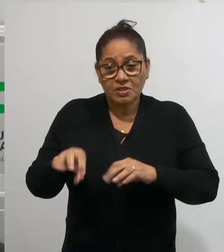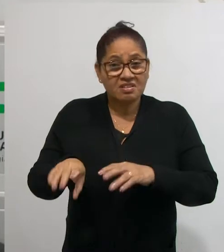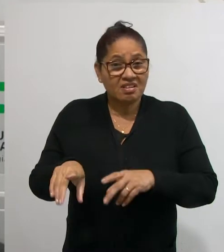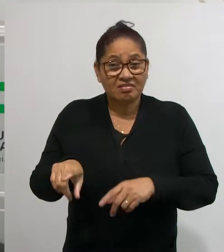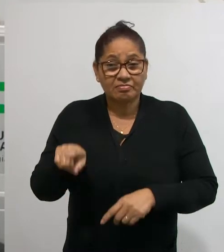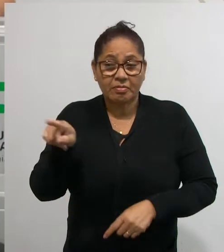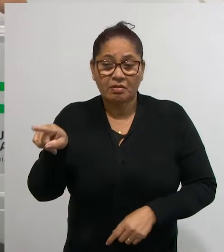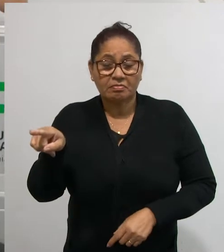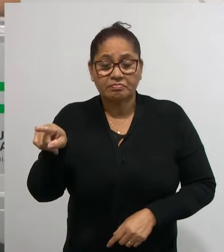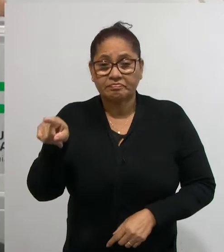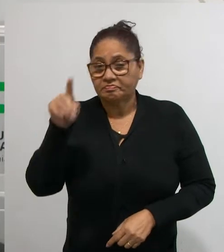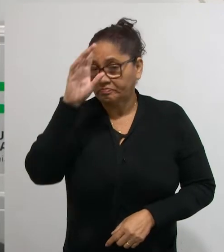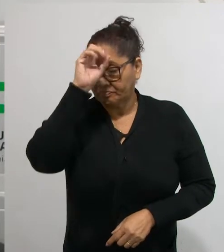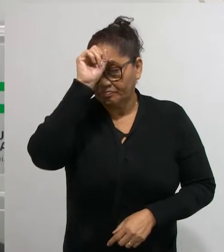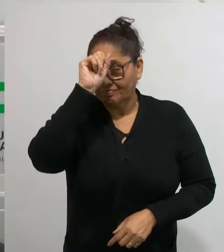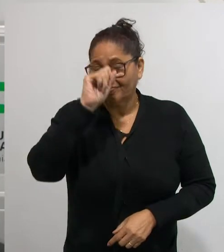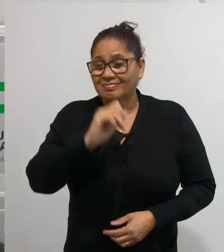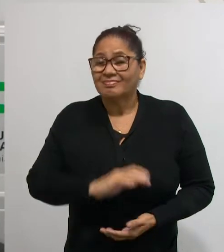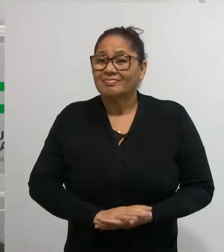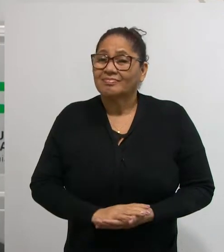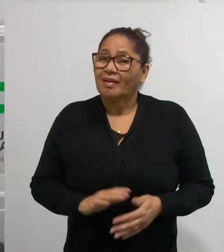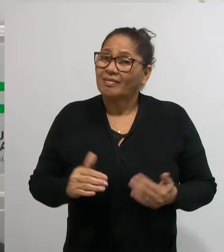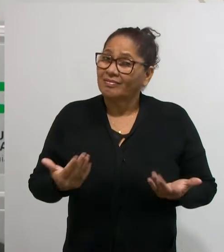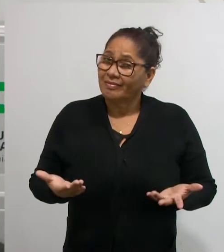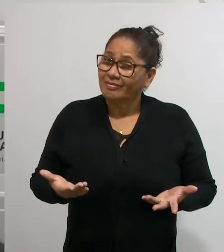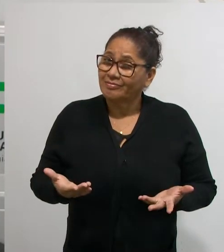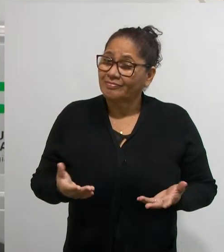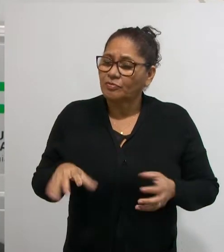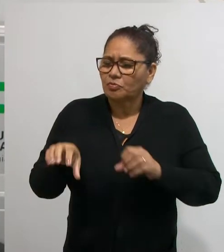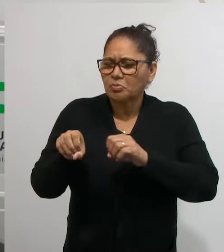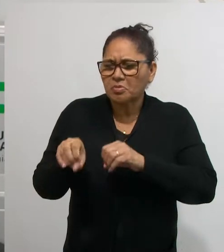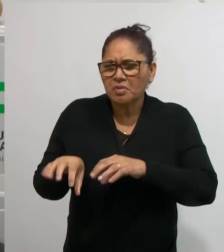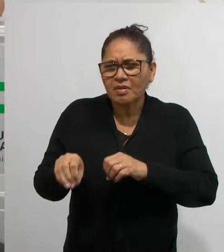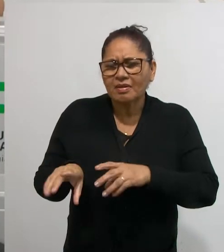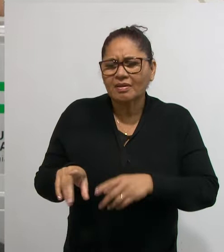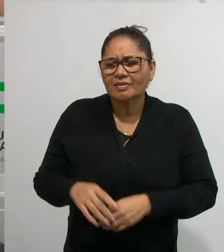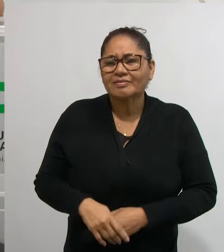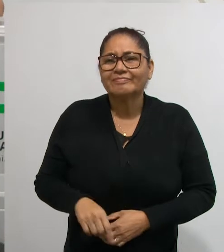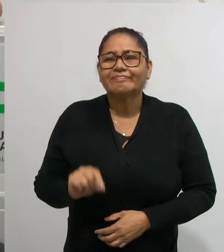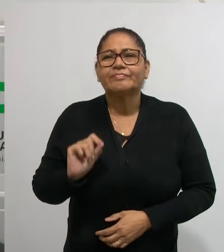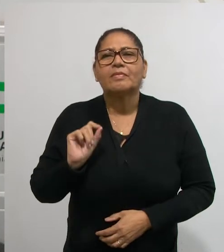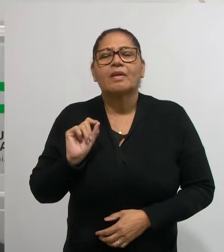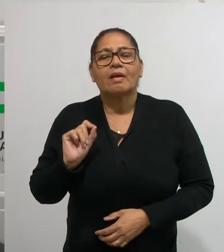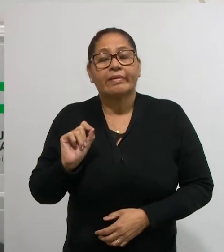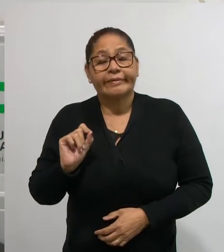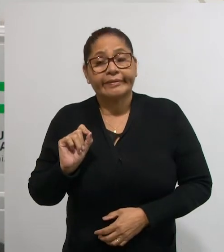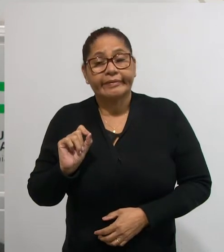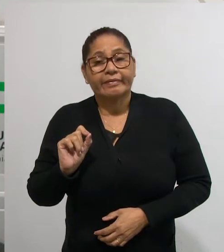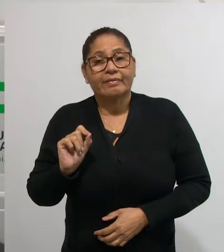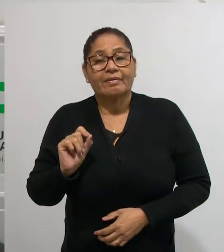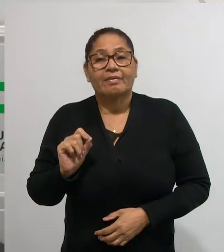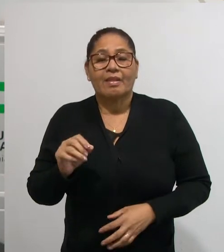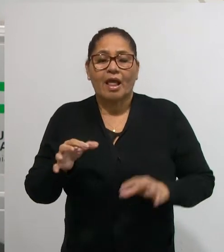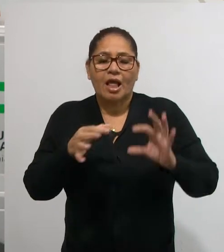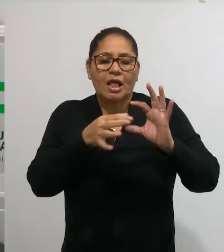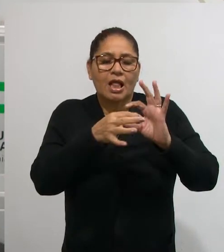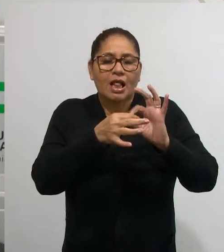não aprendeu. Será que realmente você ensinou? Aí vem o